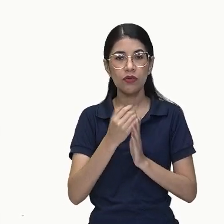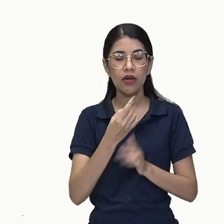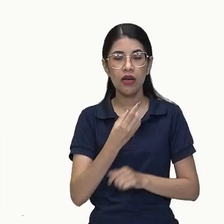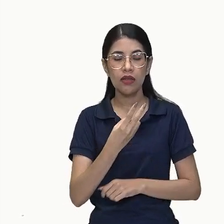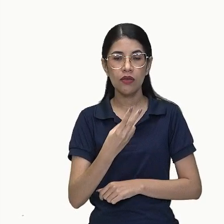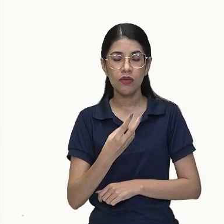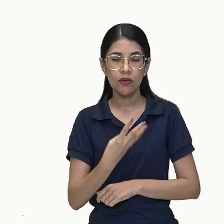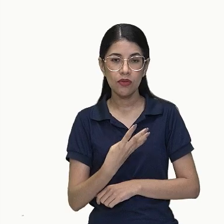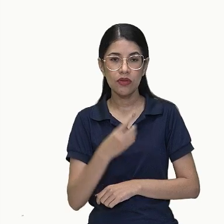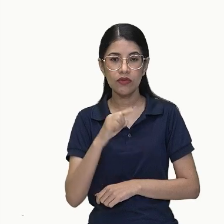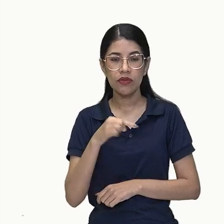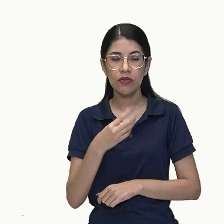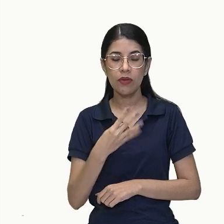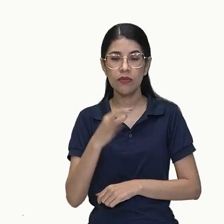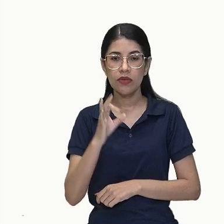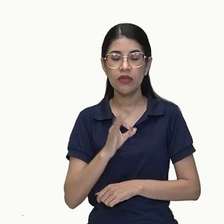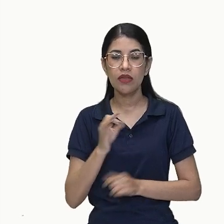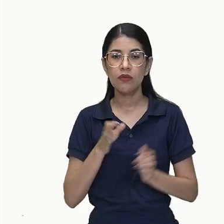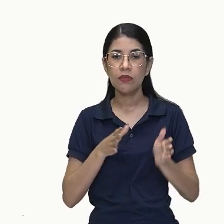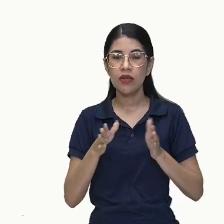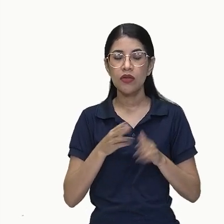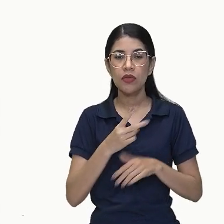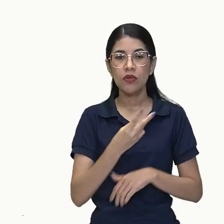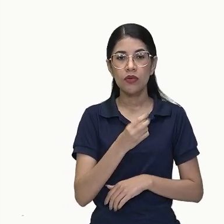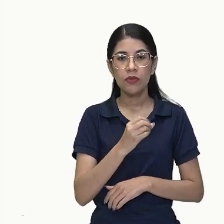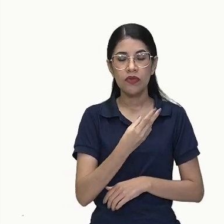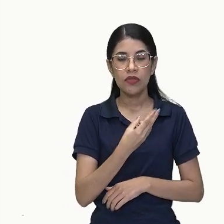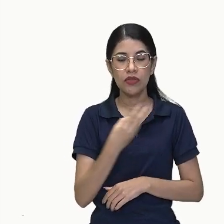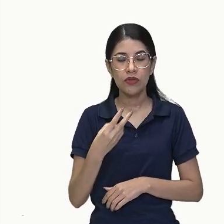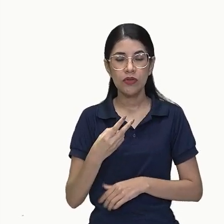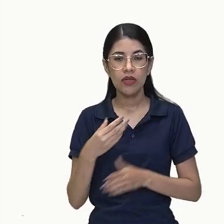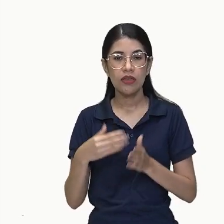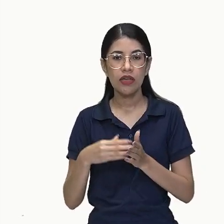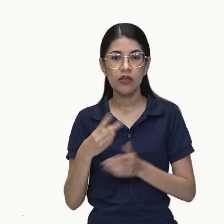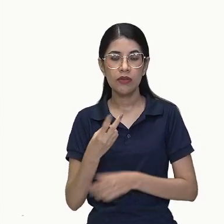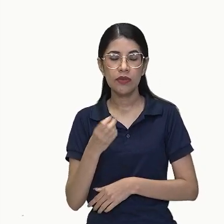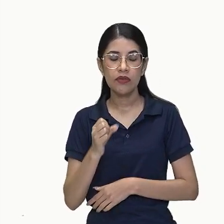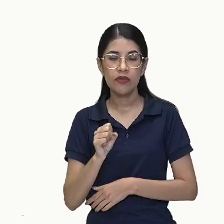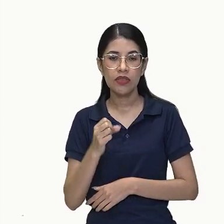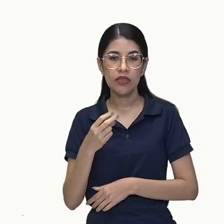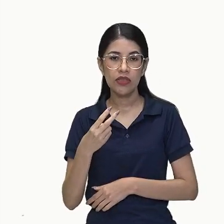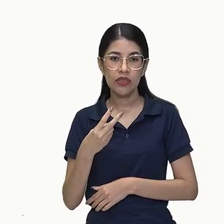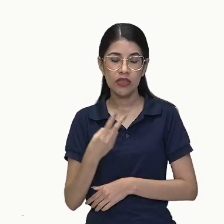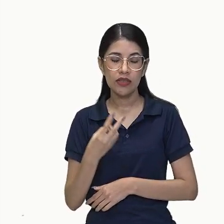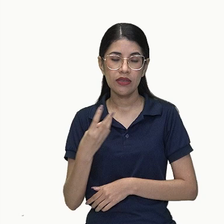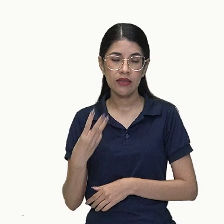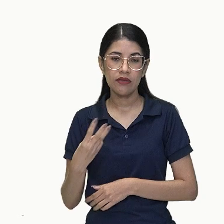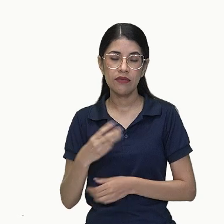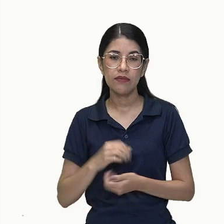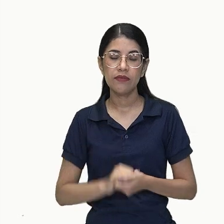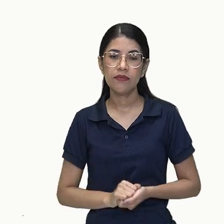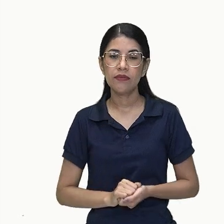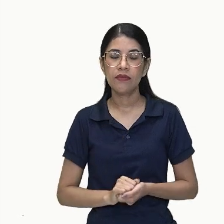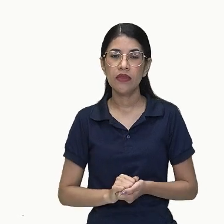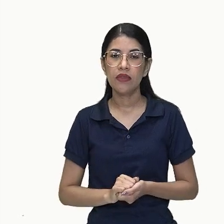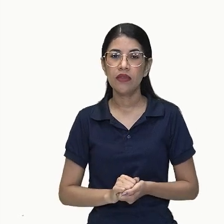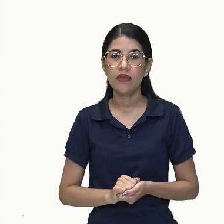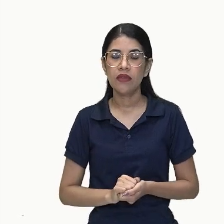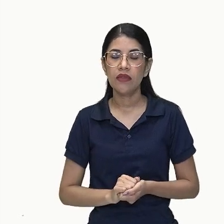14,4% entre 2022 e 2023, passando